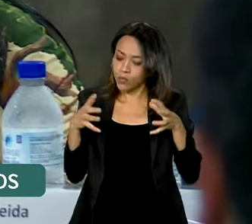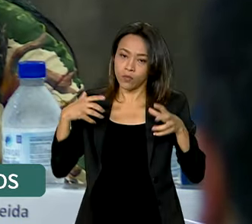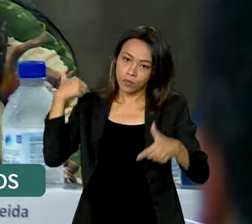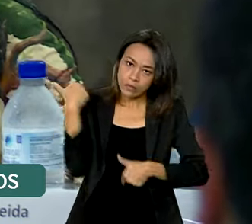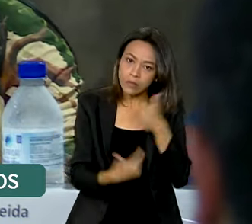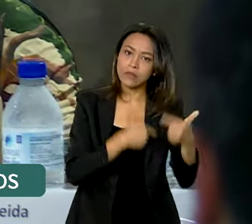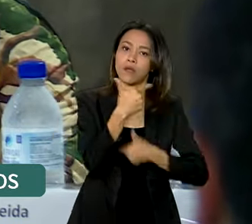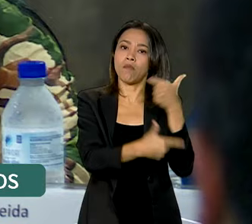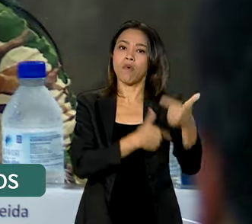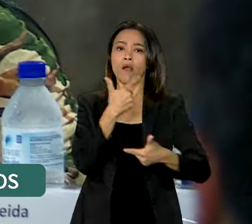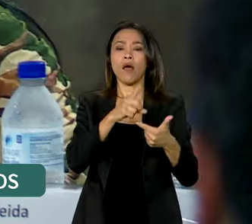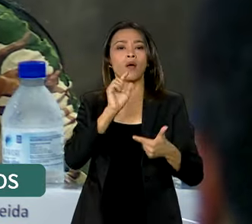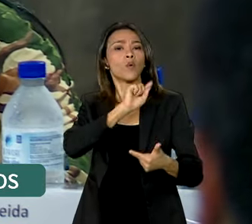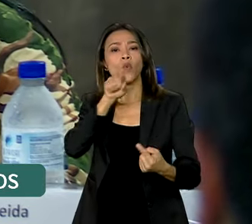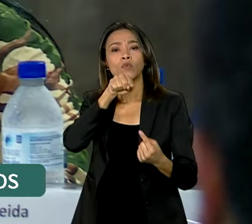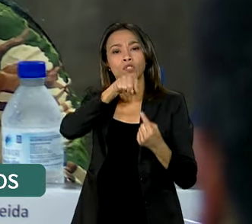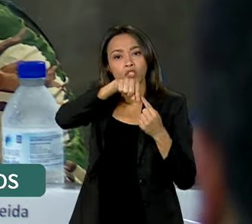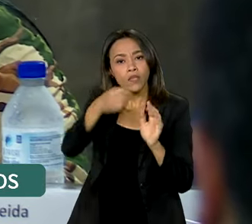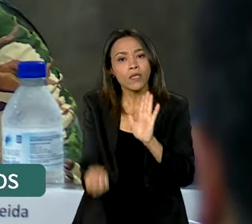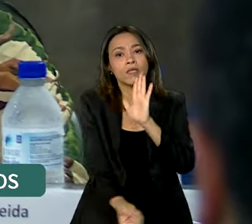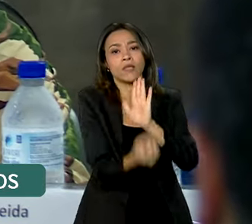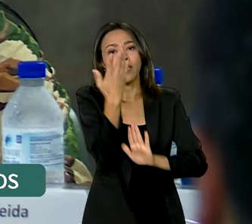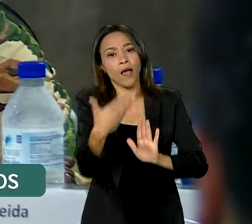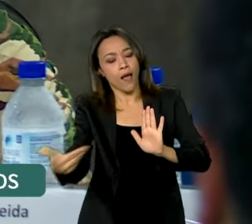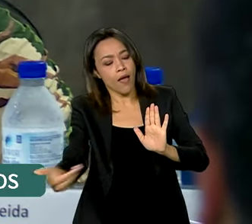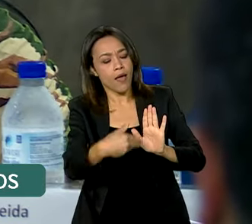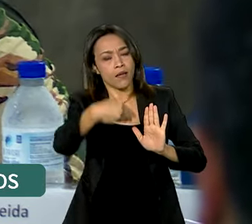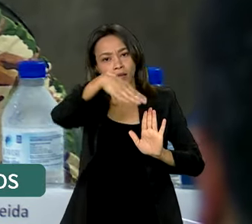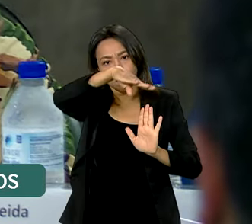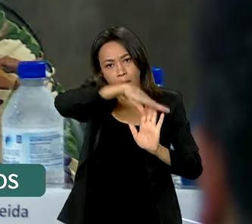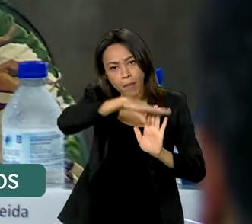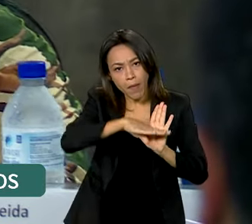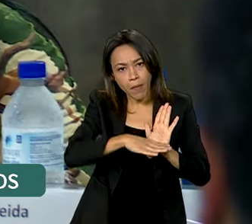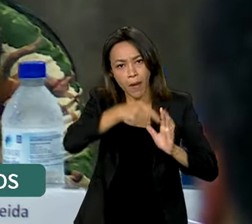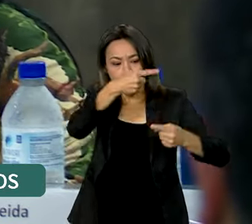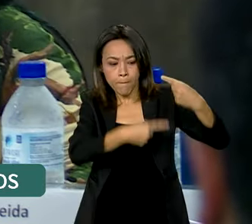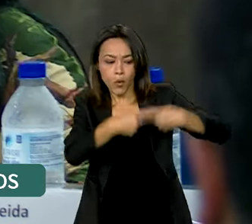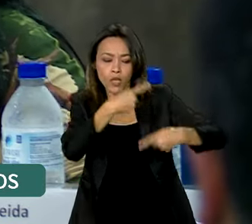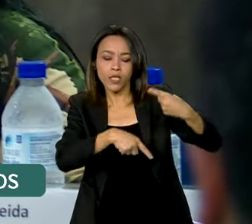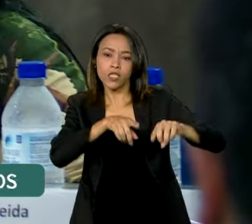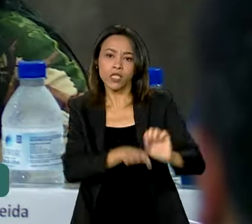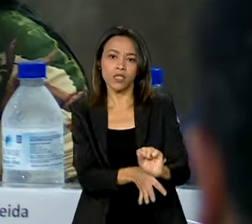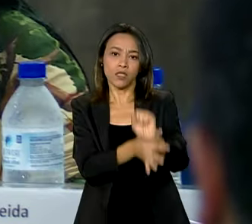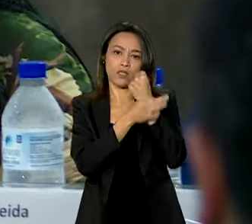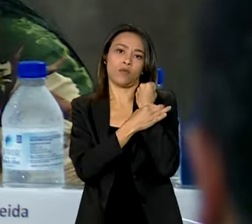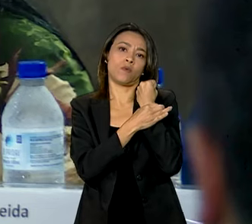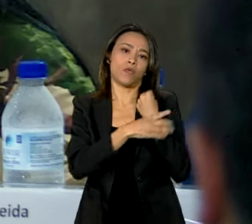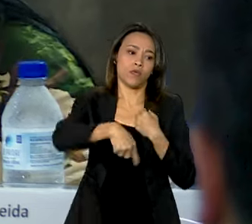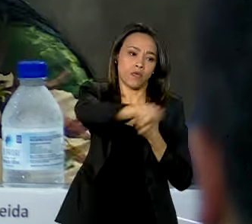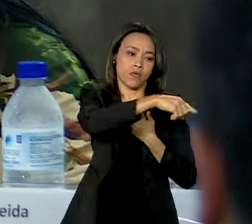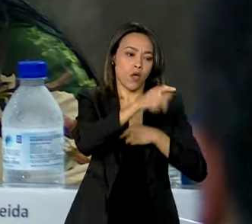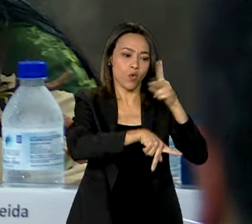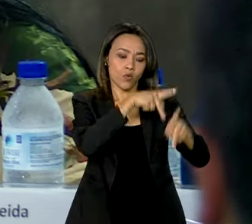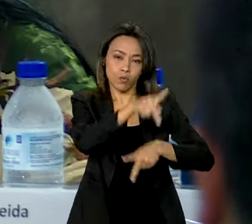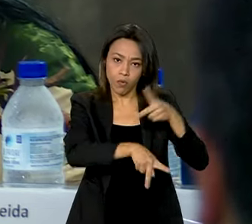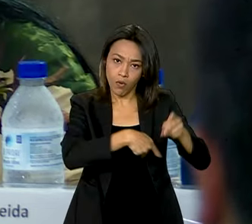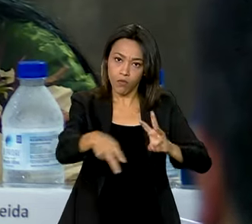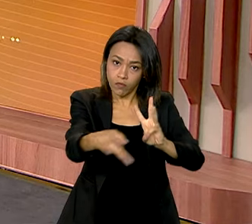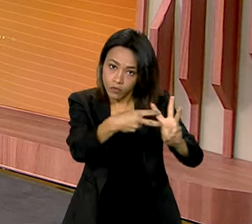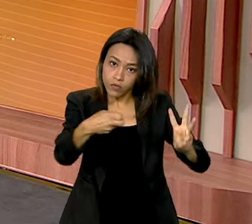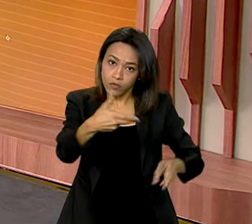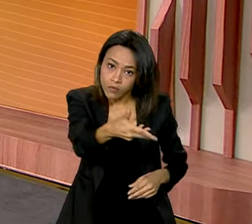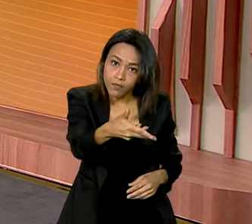de implementar essa política, né, de segurança e proteção dos povos e territórios